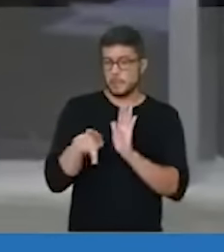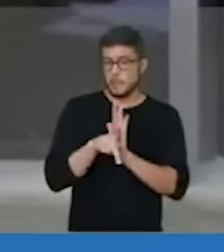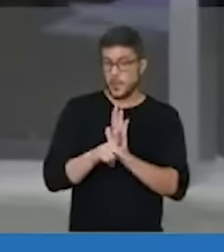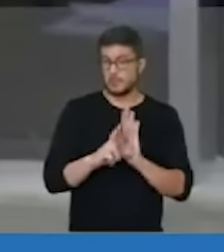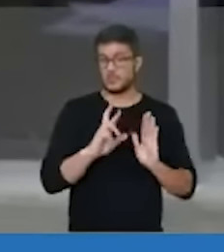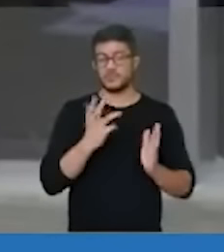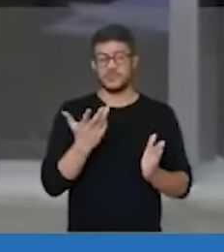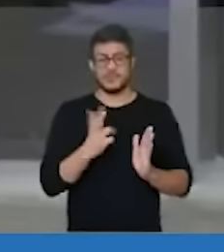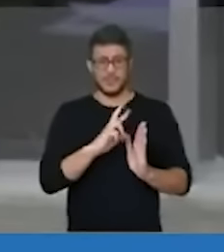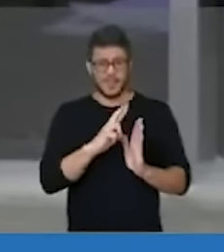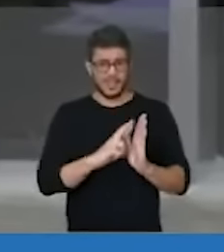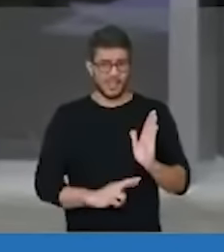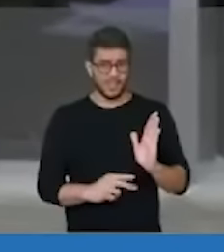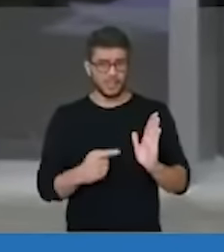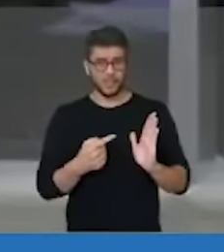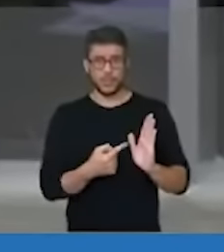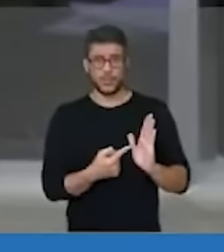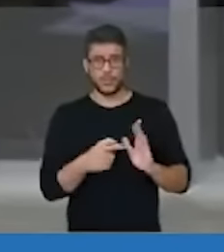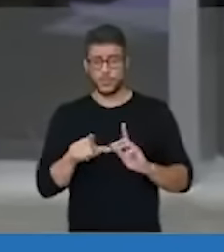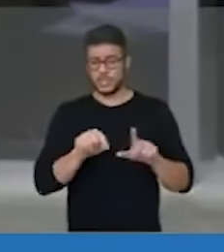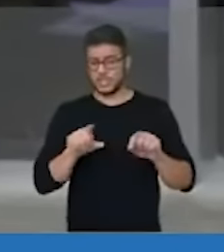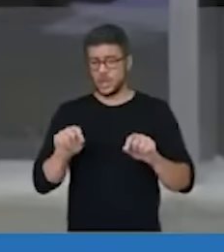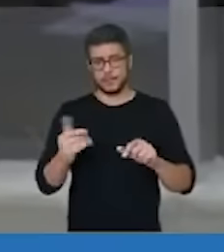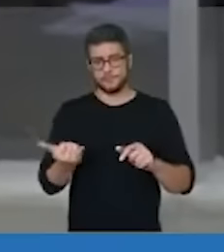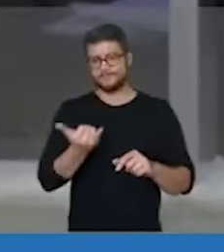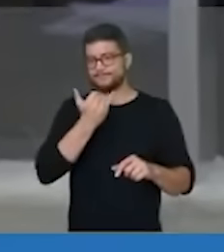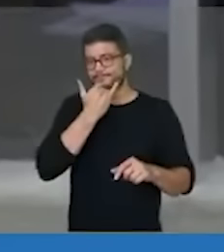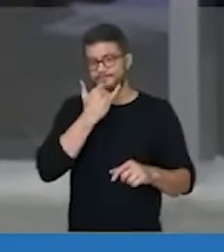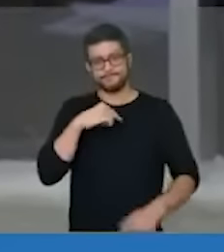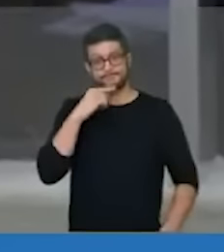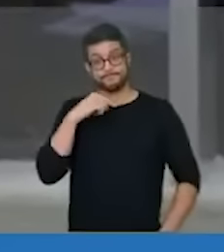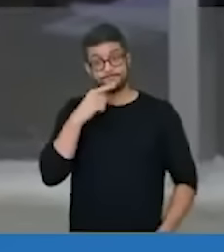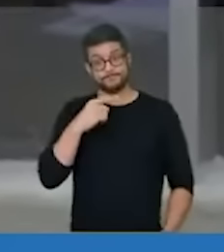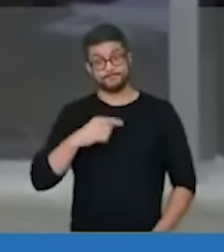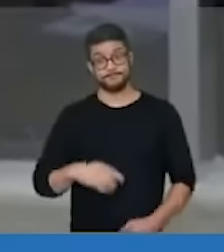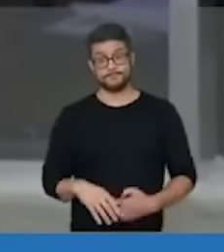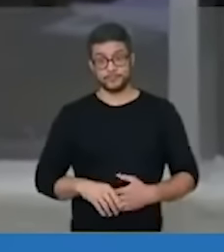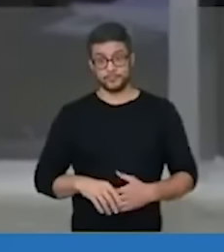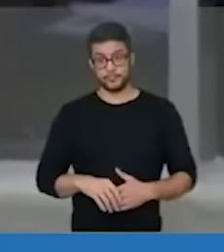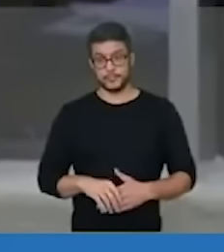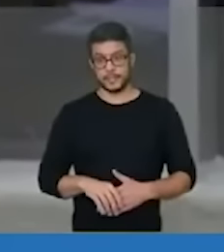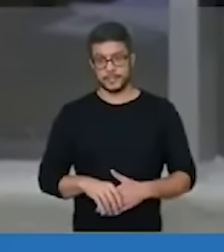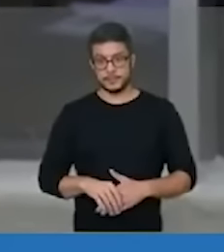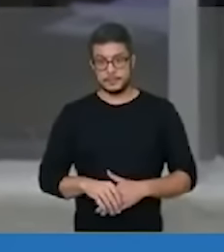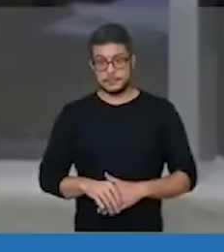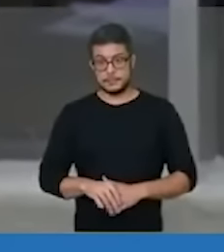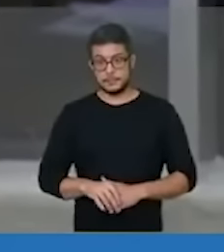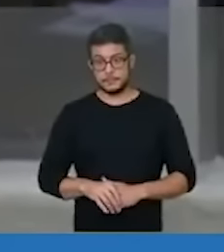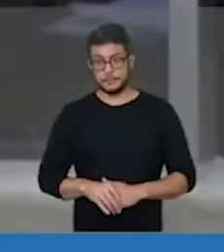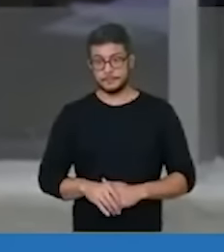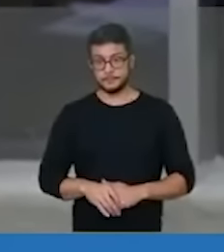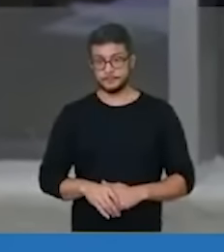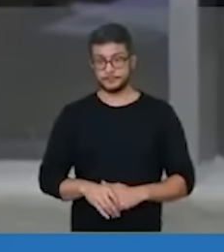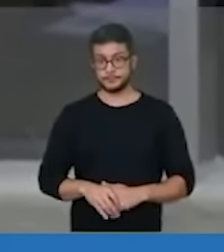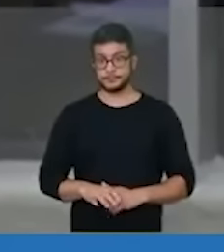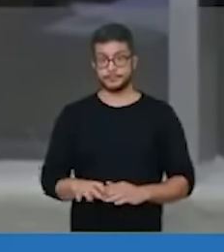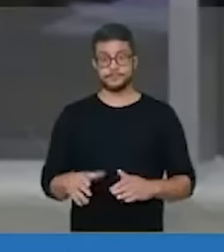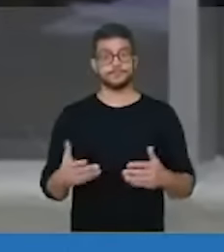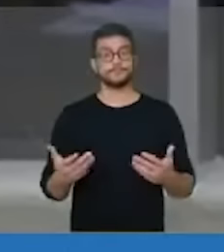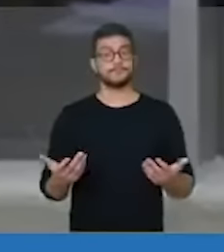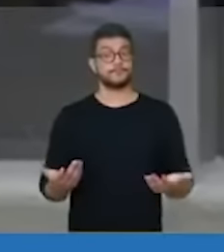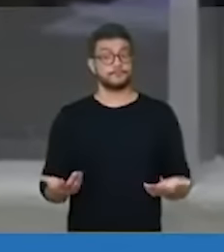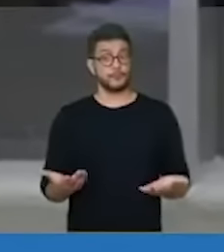as emendas de relatores, é um escárnio, uma vergonha o que aconteceu aqui. Então, o que está acontecendo